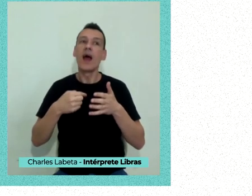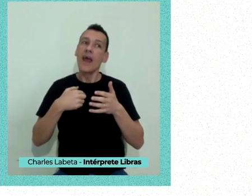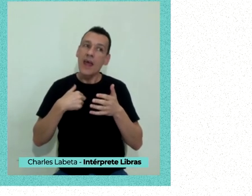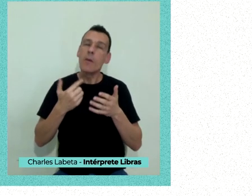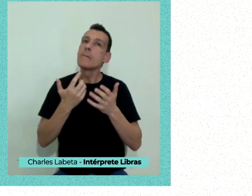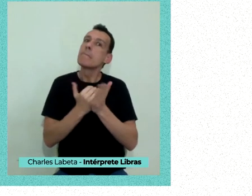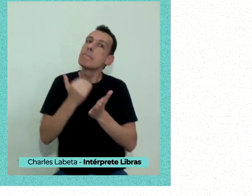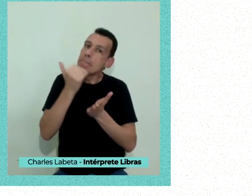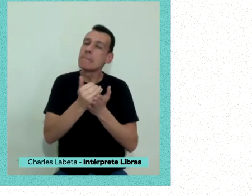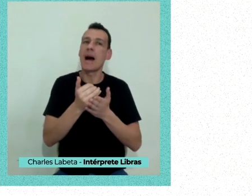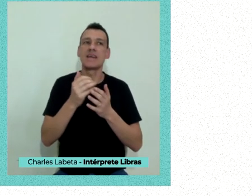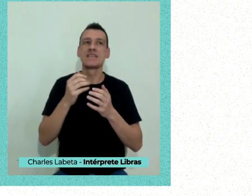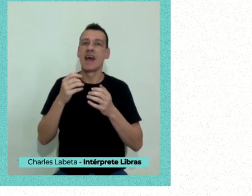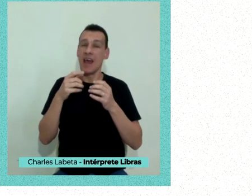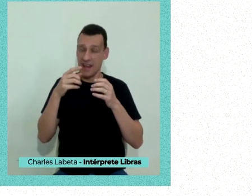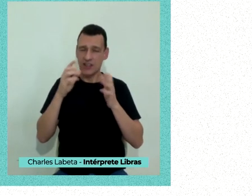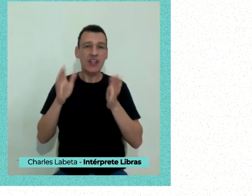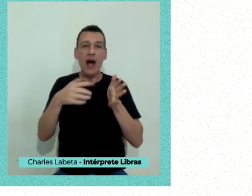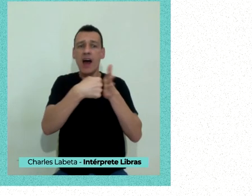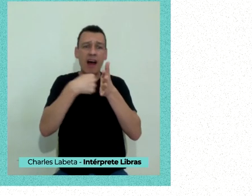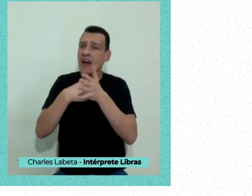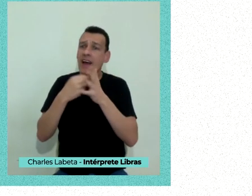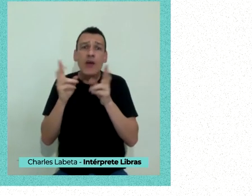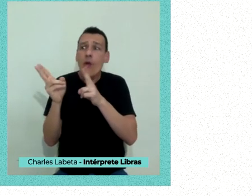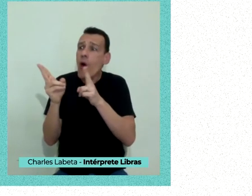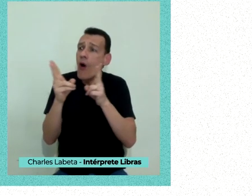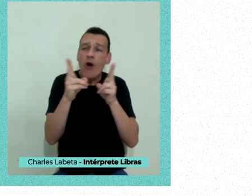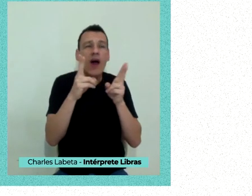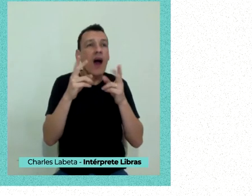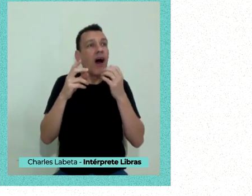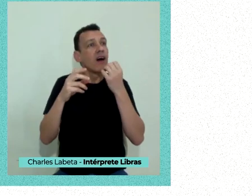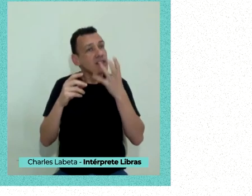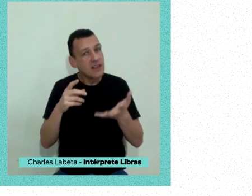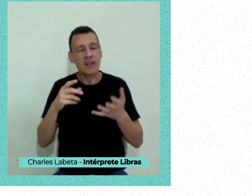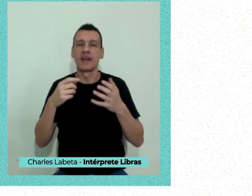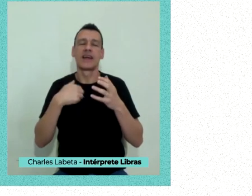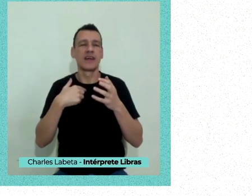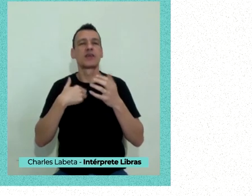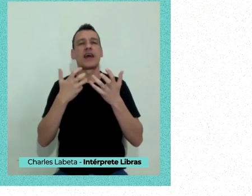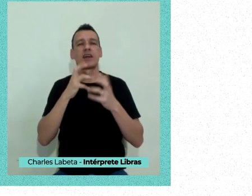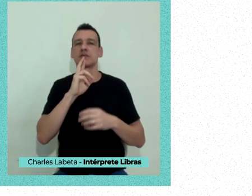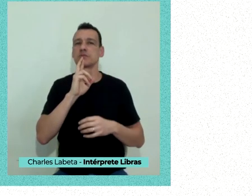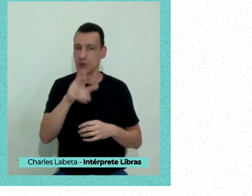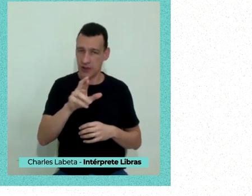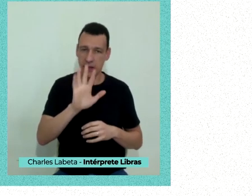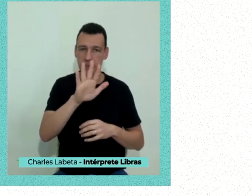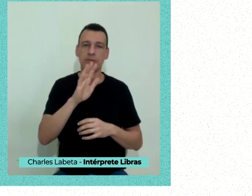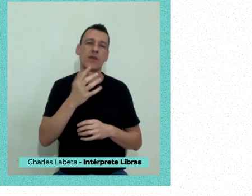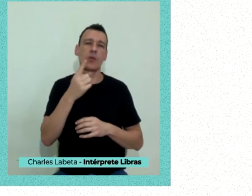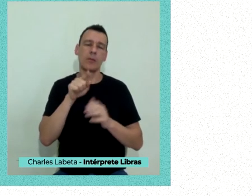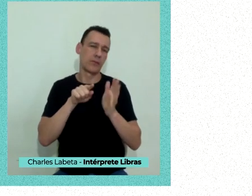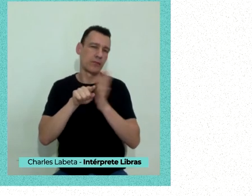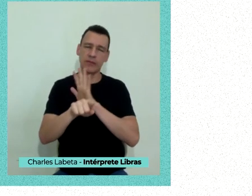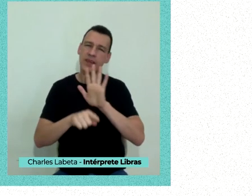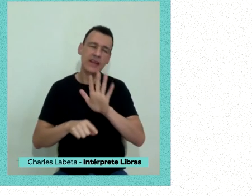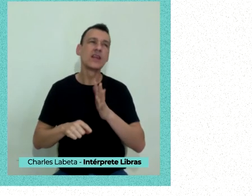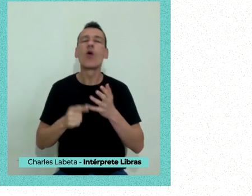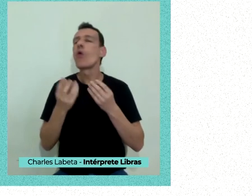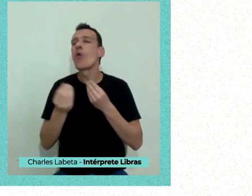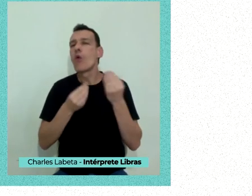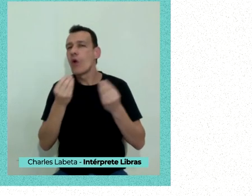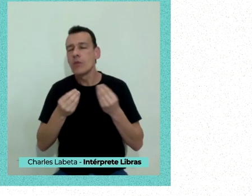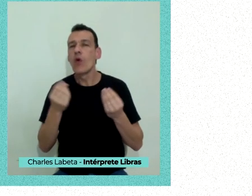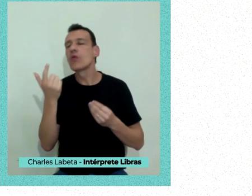em todas as conversas até agora. Essa pergunta é a seguinte: como é que a gente faz uma escola